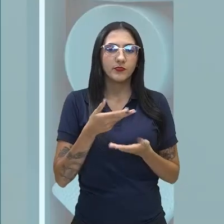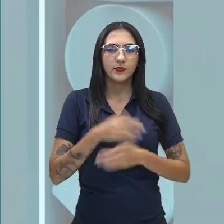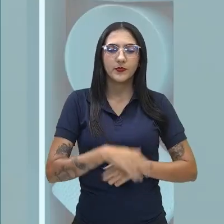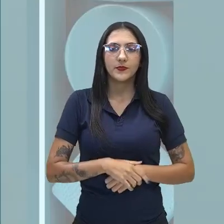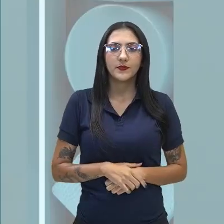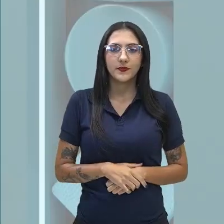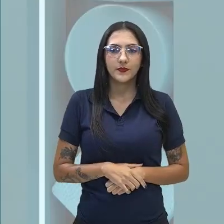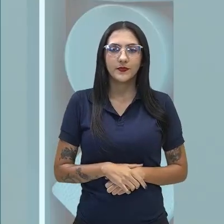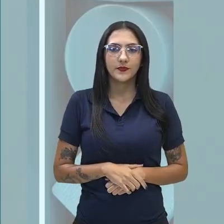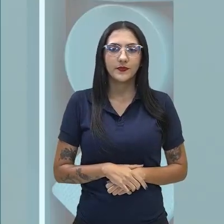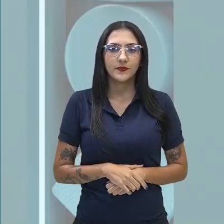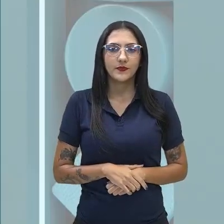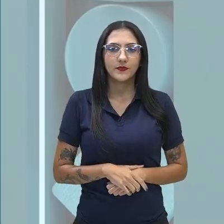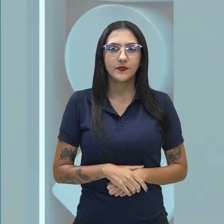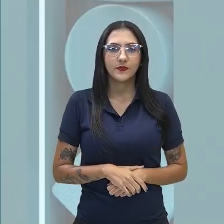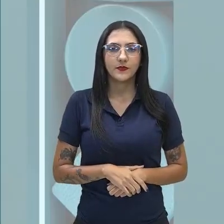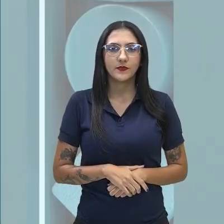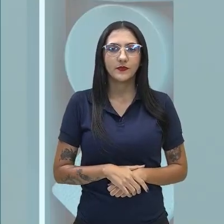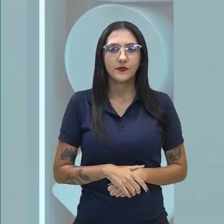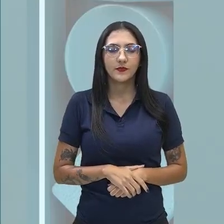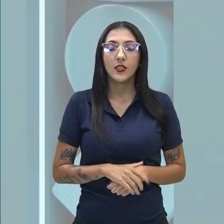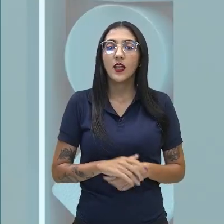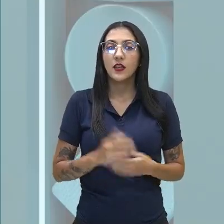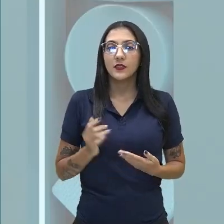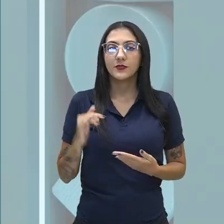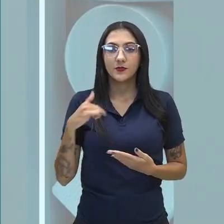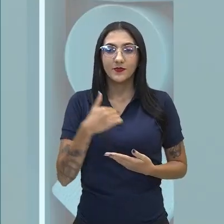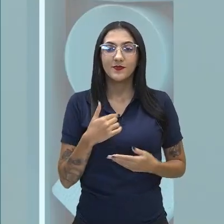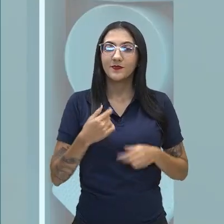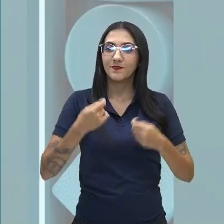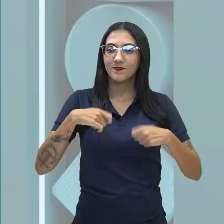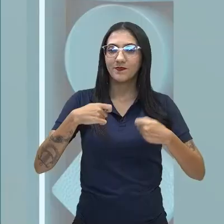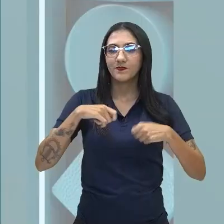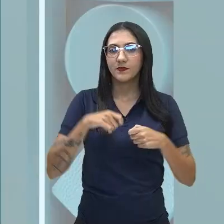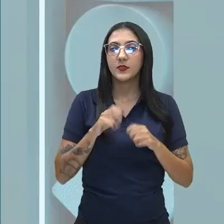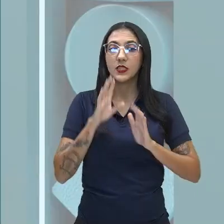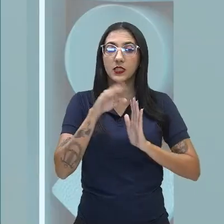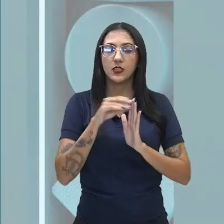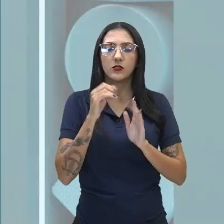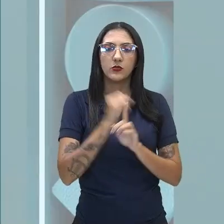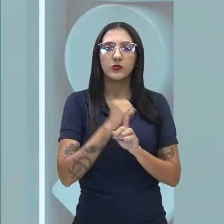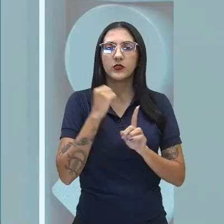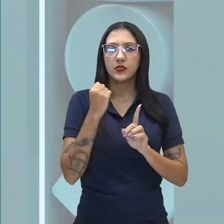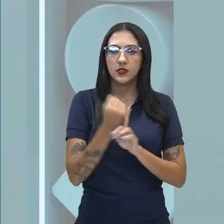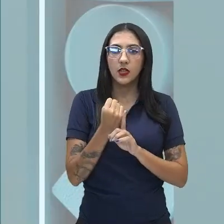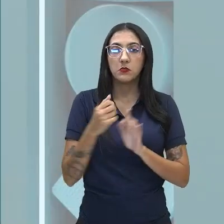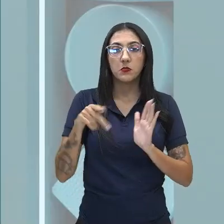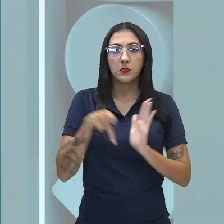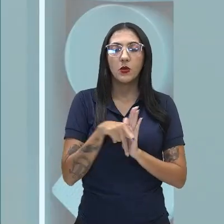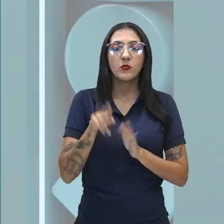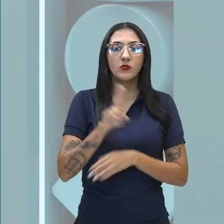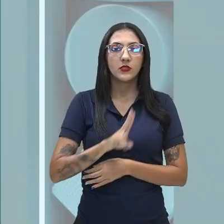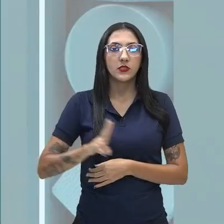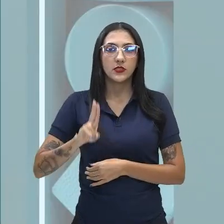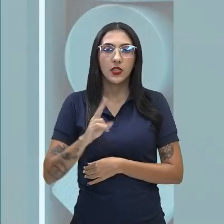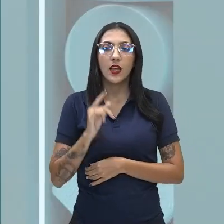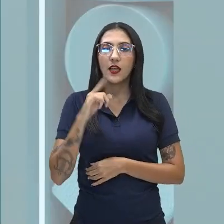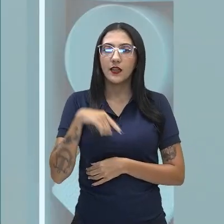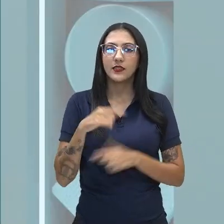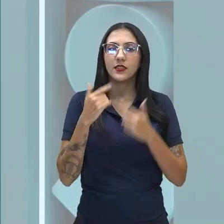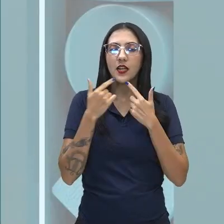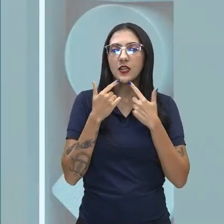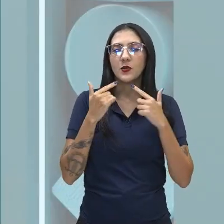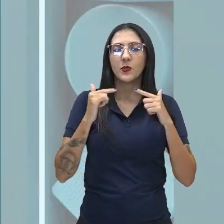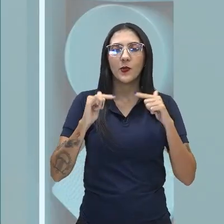Então, nós precisamos, em sociedade, utilizar a linguagem para poder fazer